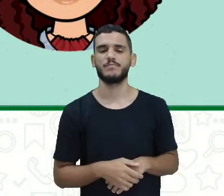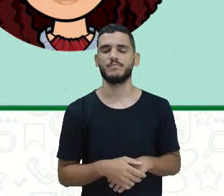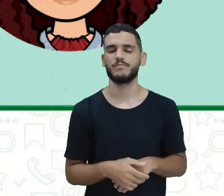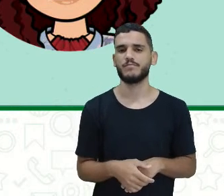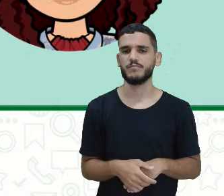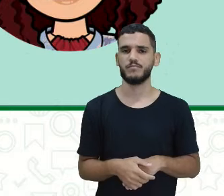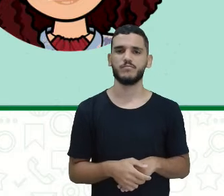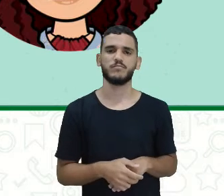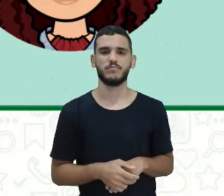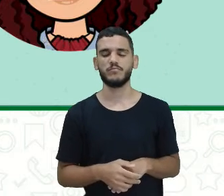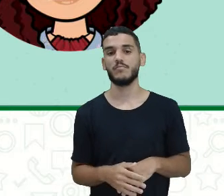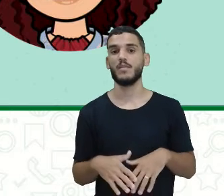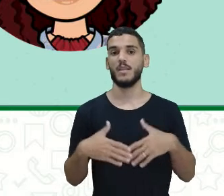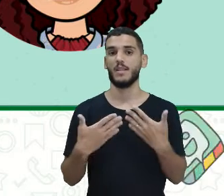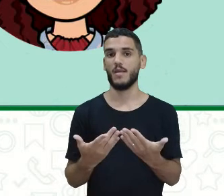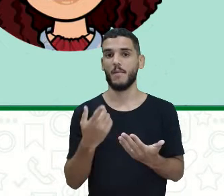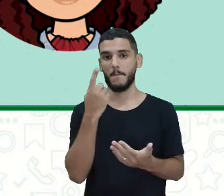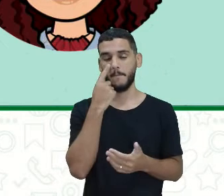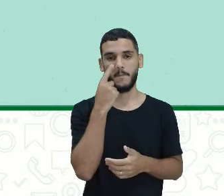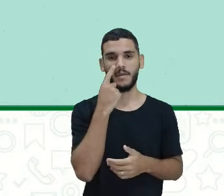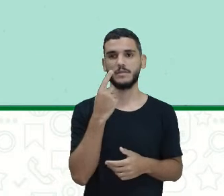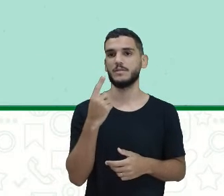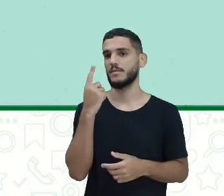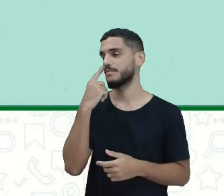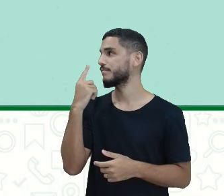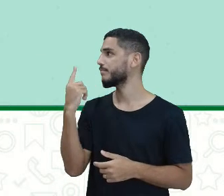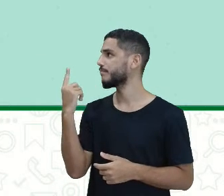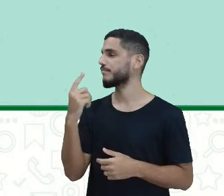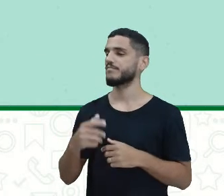certo? Então, vamos ver. Olha só.